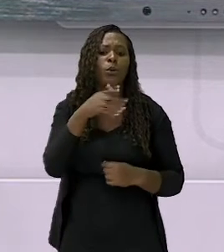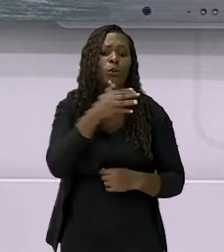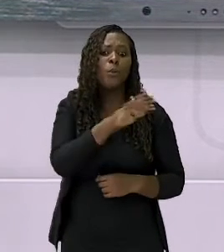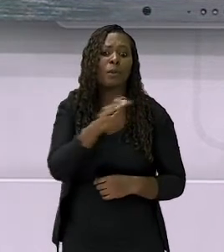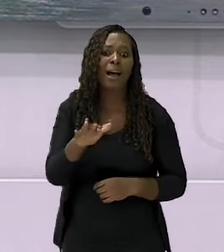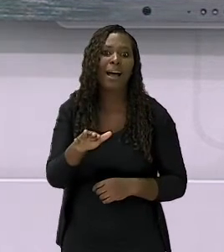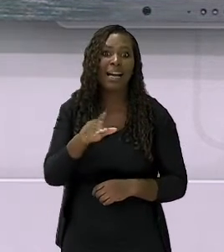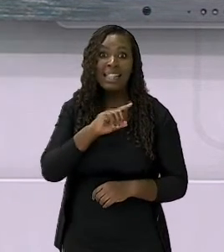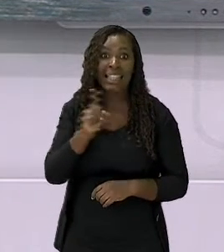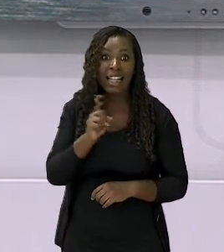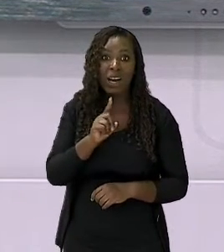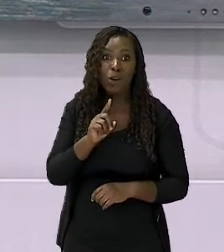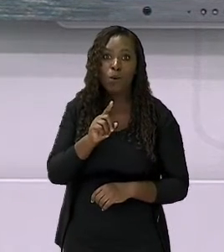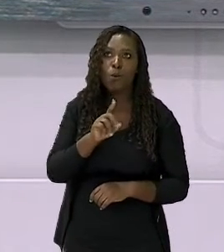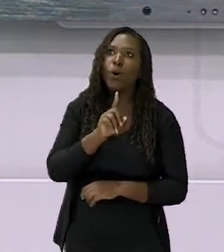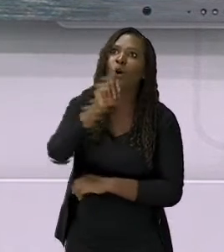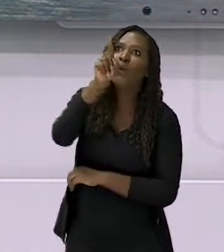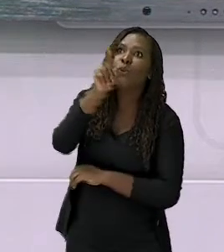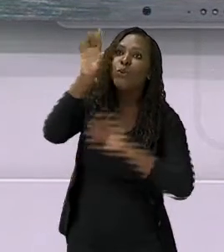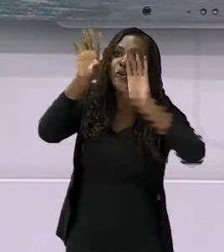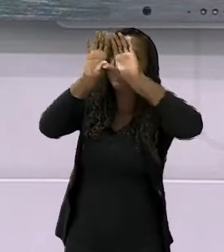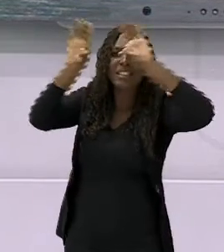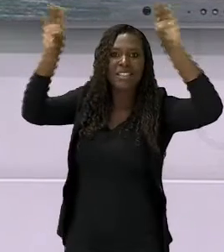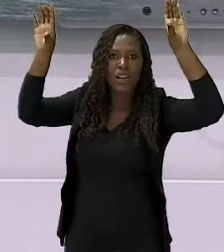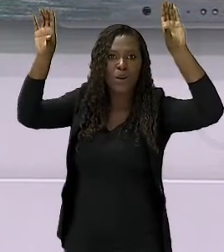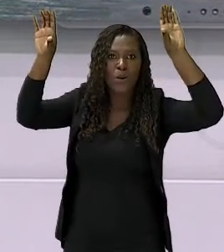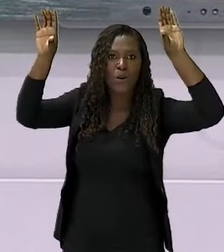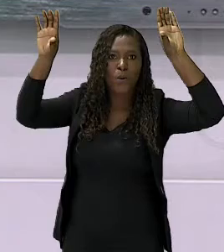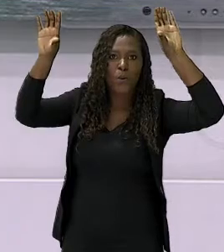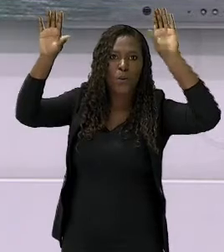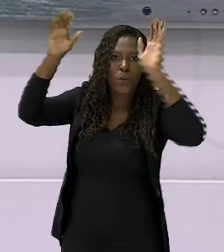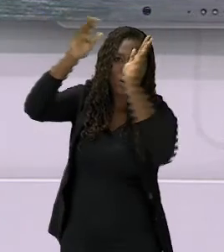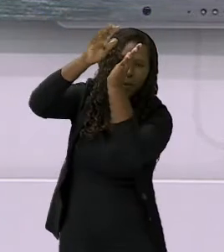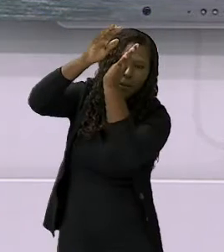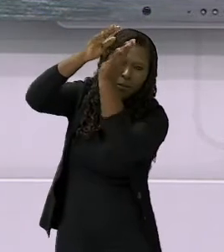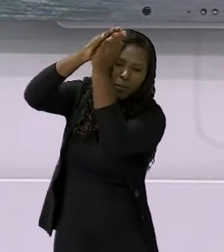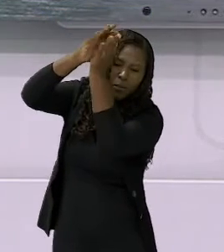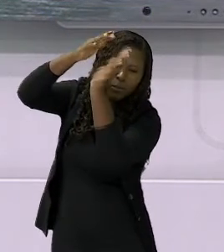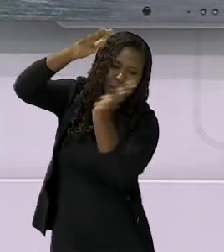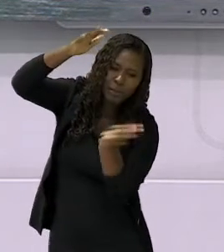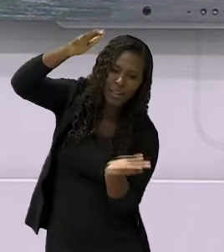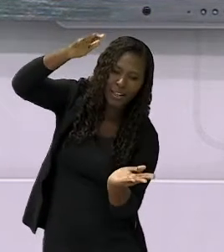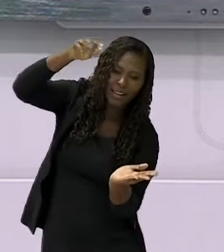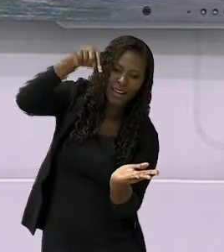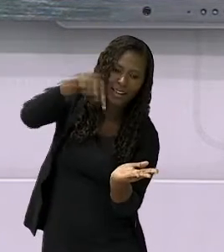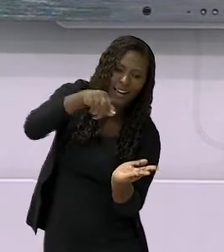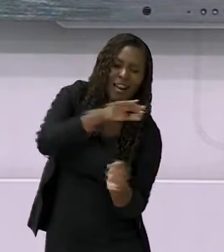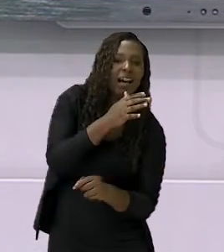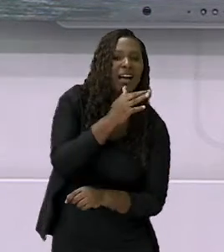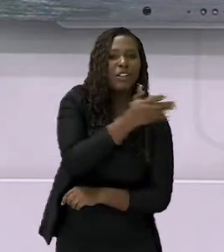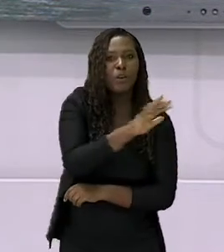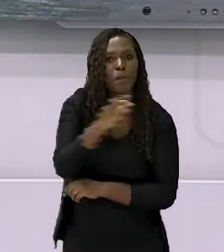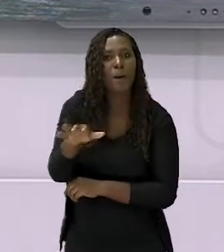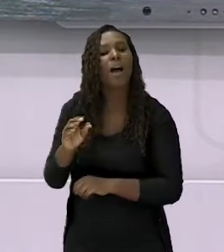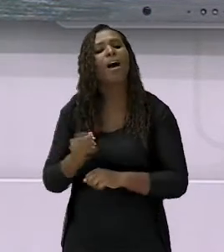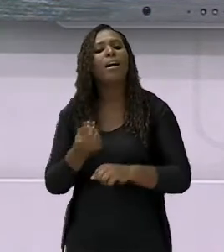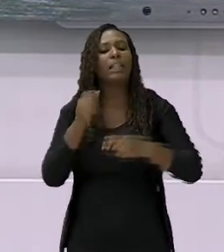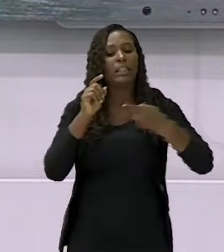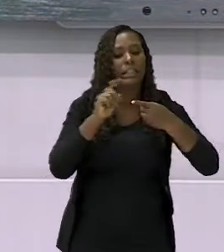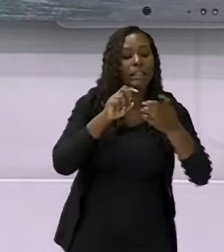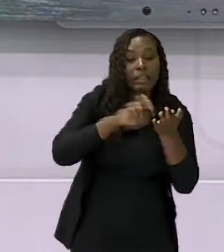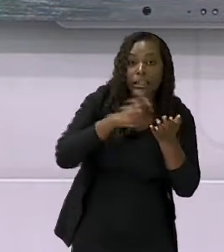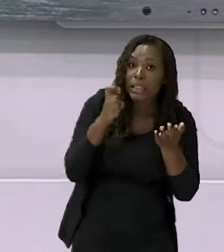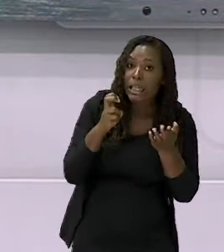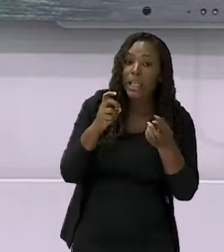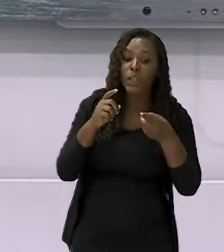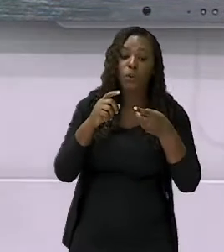tom de cor, à tarde ele vai ter outra, no meio-dia ele vai ter outra, e no finalzinho da tarde ele vai ter um outro tom